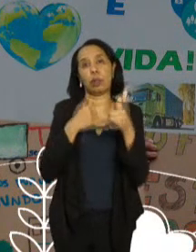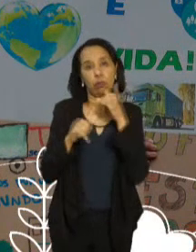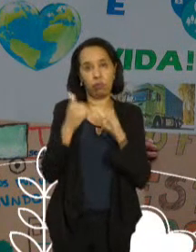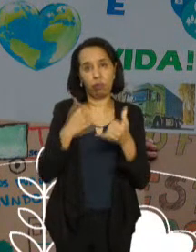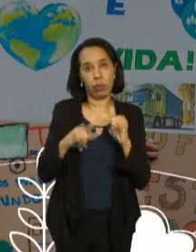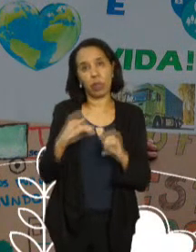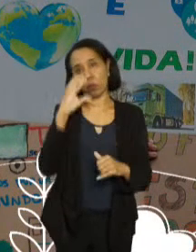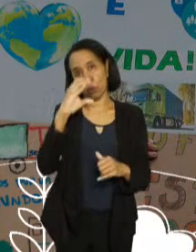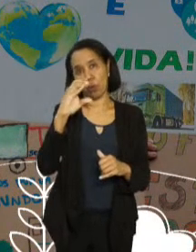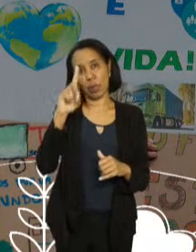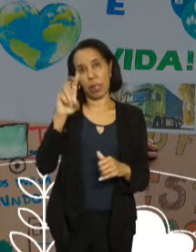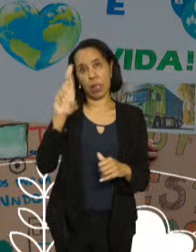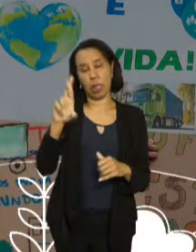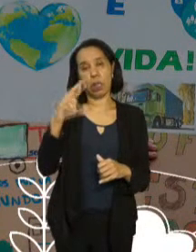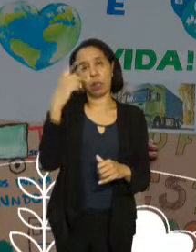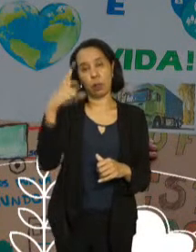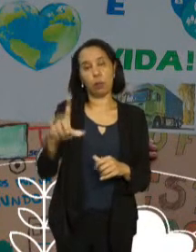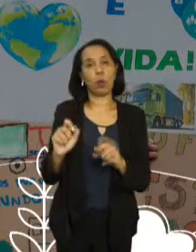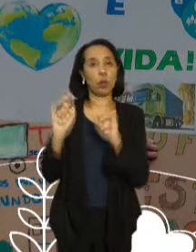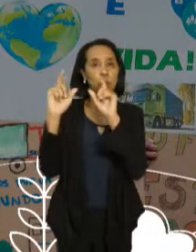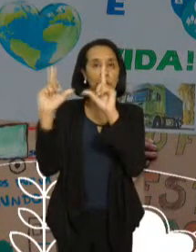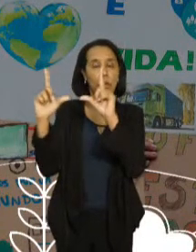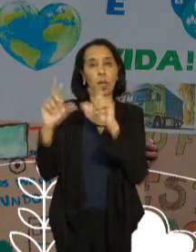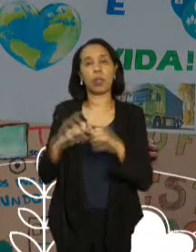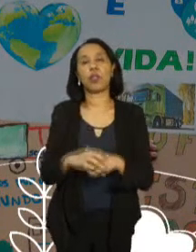do CDR. Próximo slide.